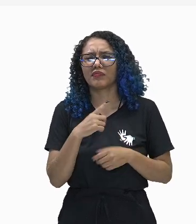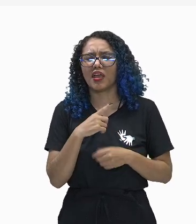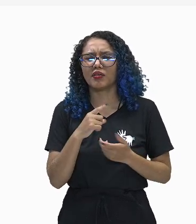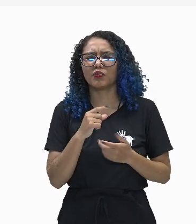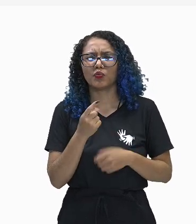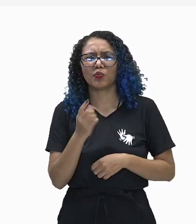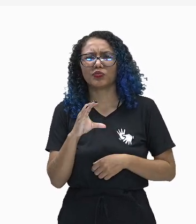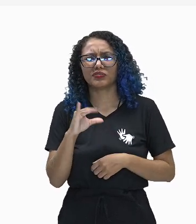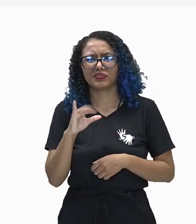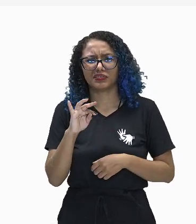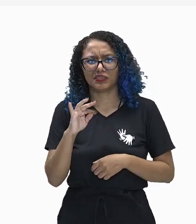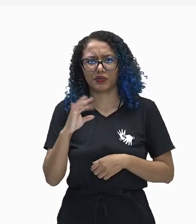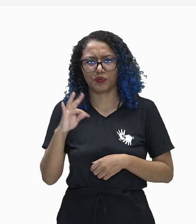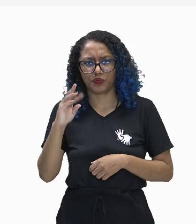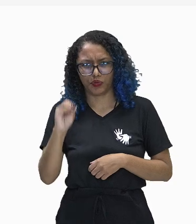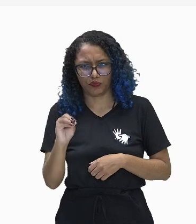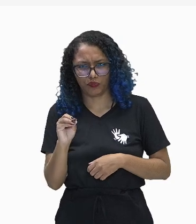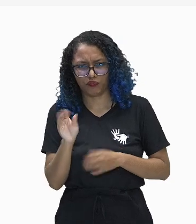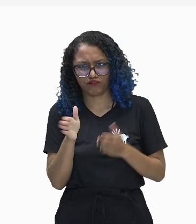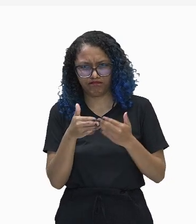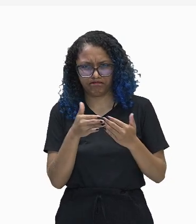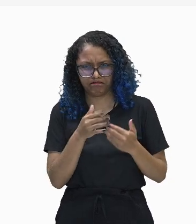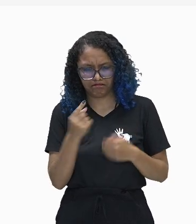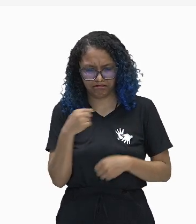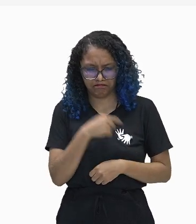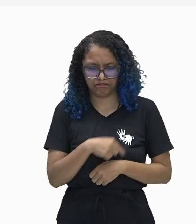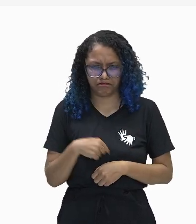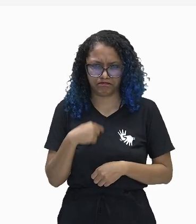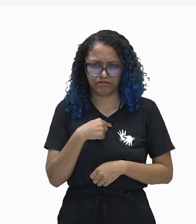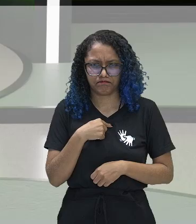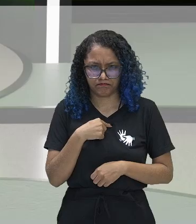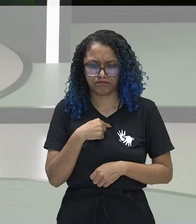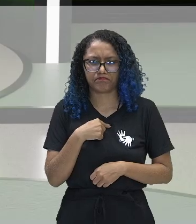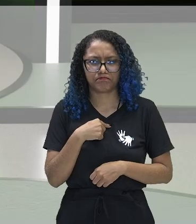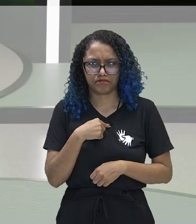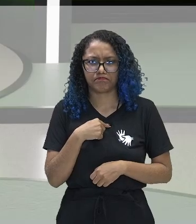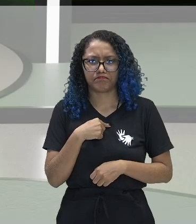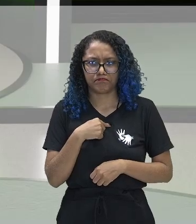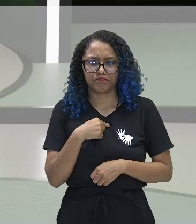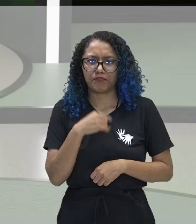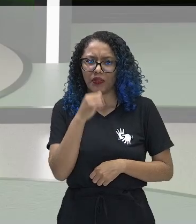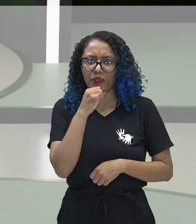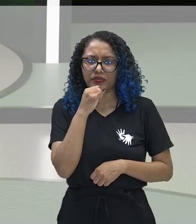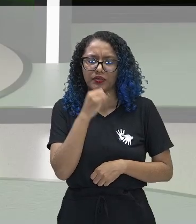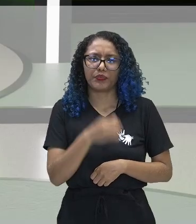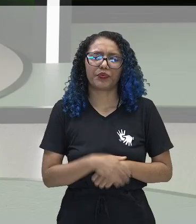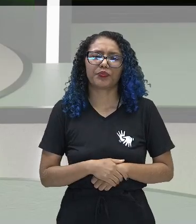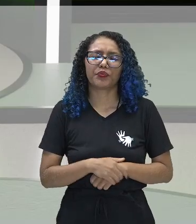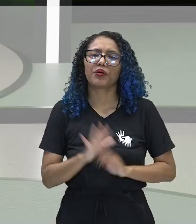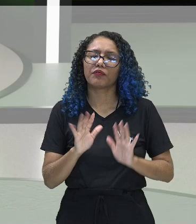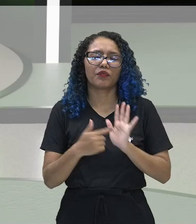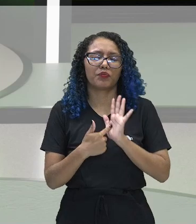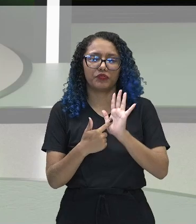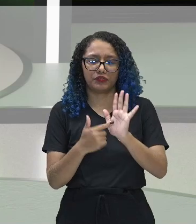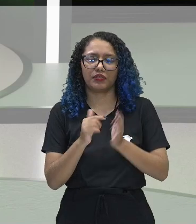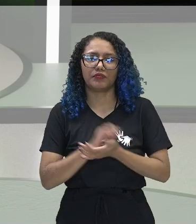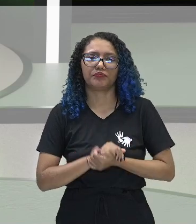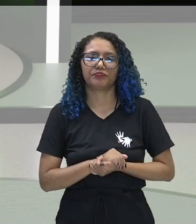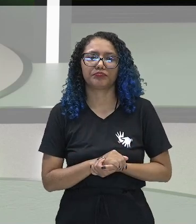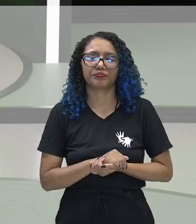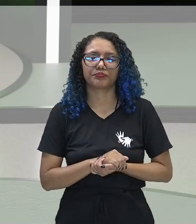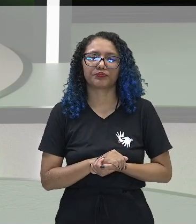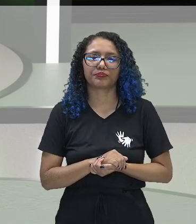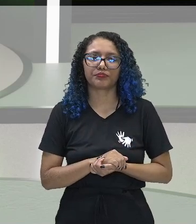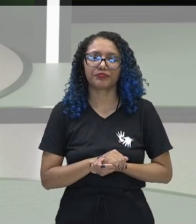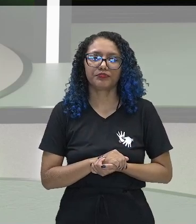fechado, tá? Então, neste circuito fechado, nós temos aí, nós vamos até detalhar aqui nessa imagem,